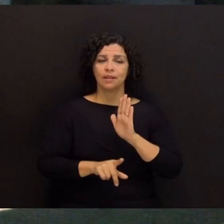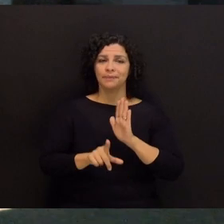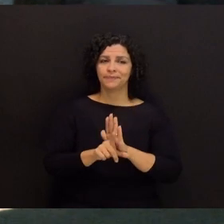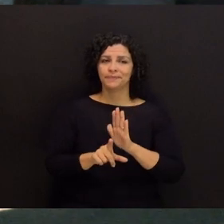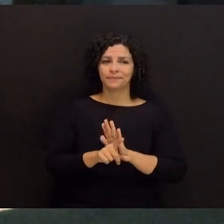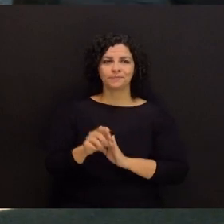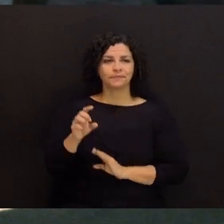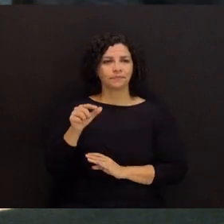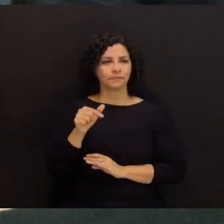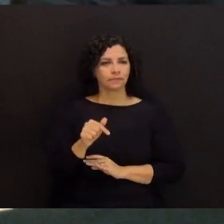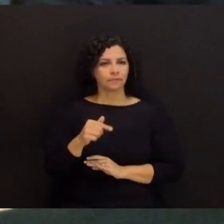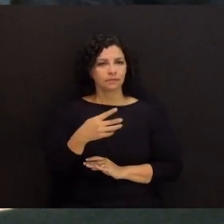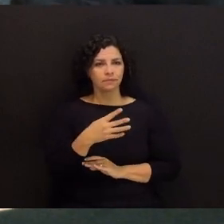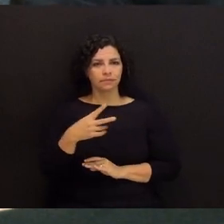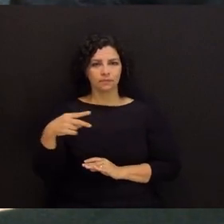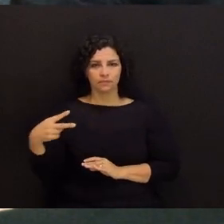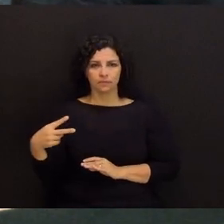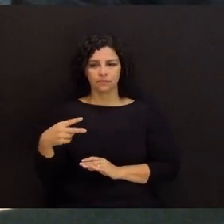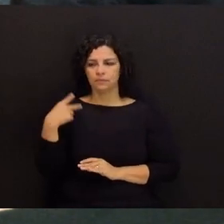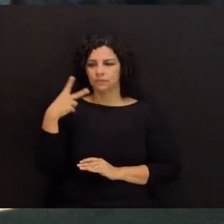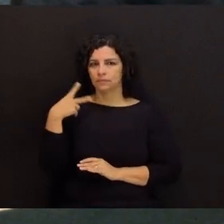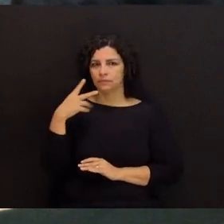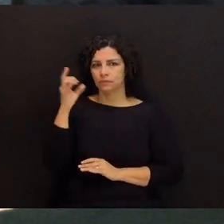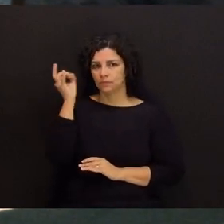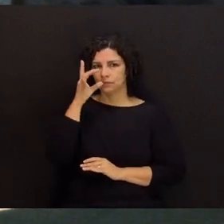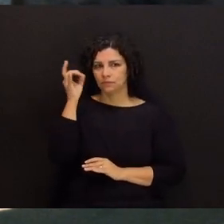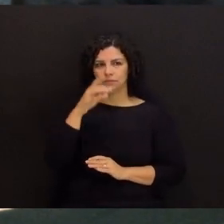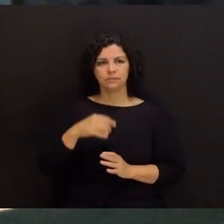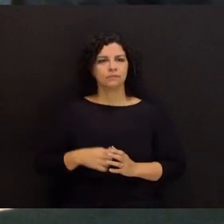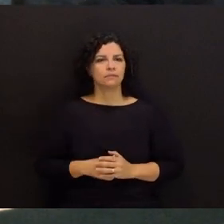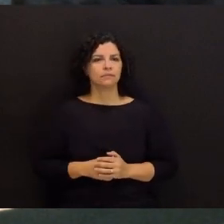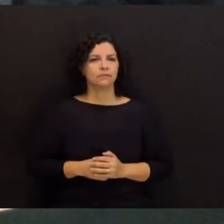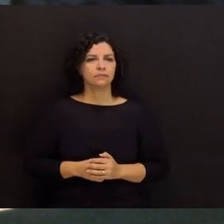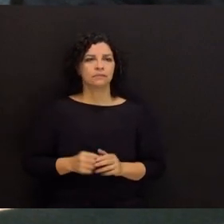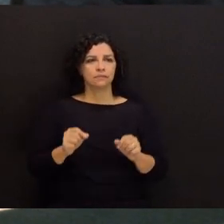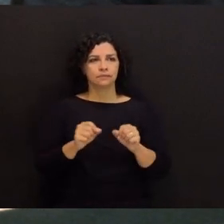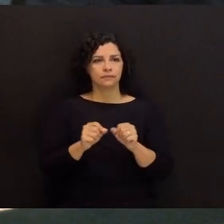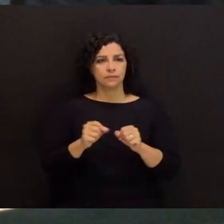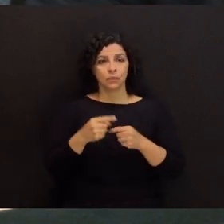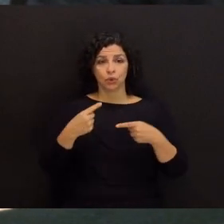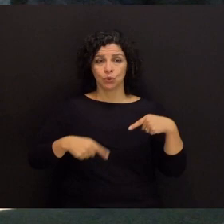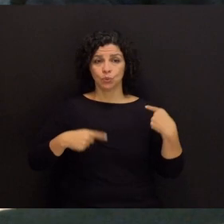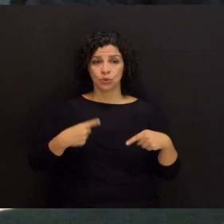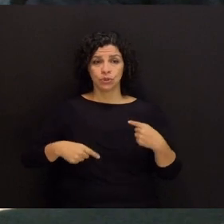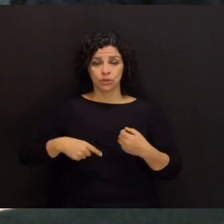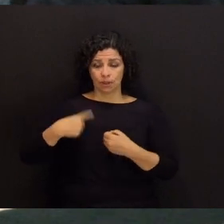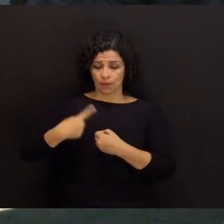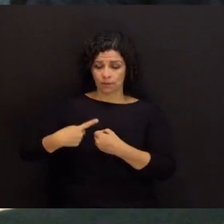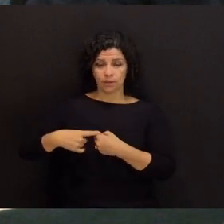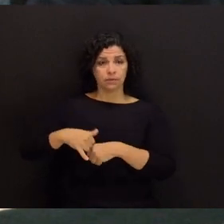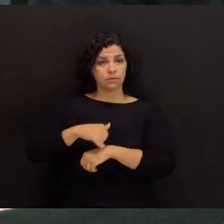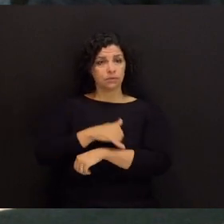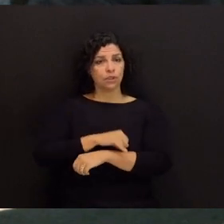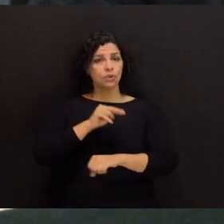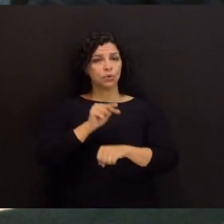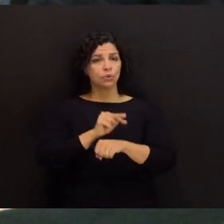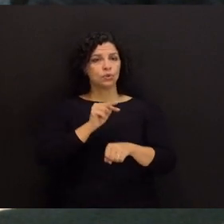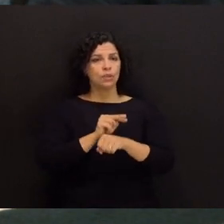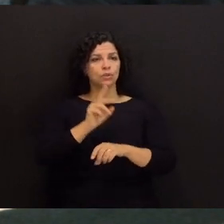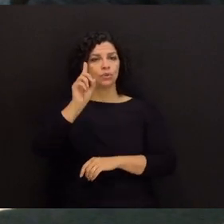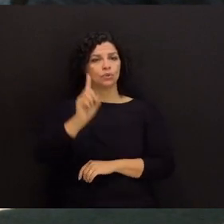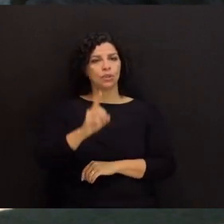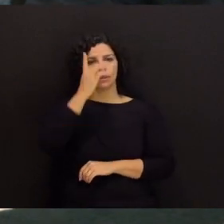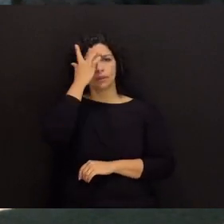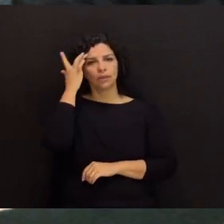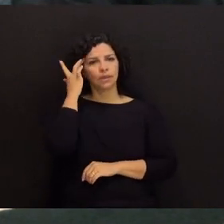lei 742 do Vereador Júlio Martins estabelece a política Municipal de proteção dos direitos